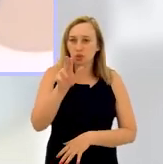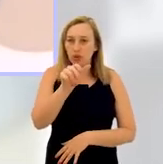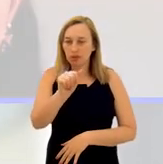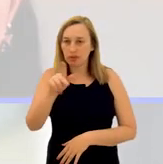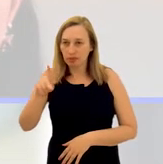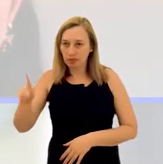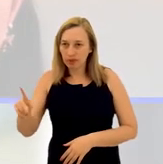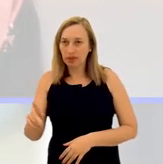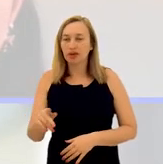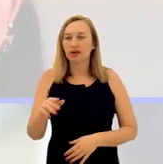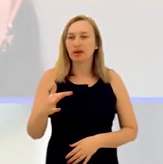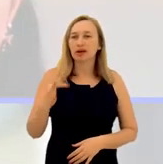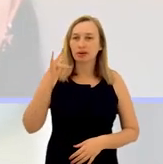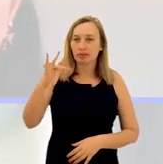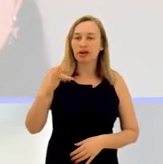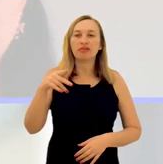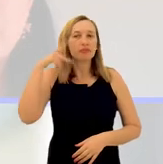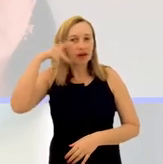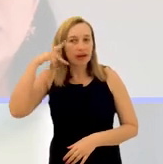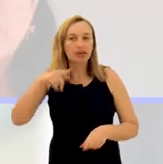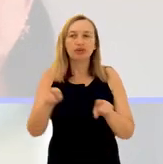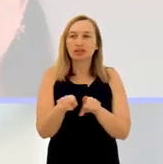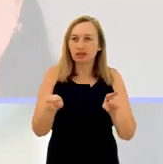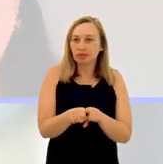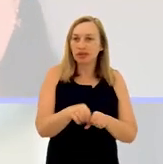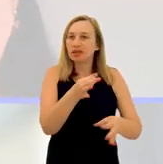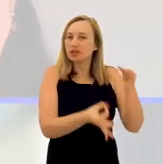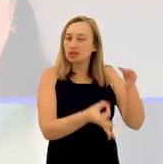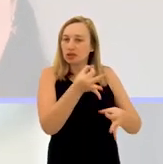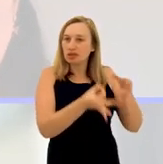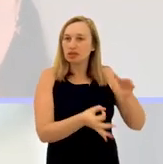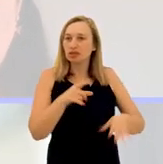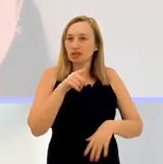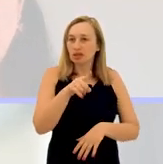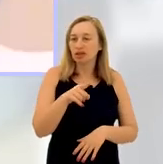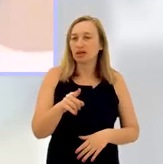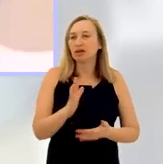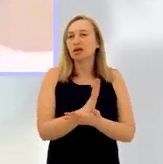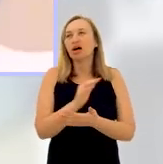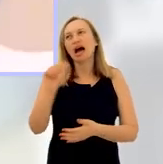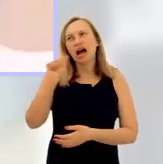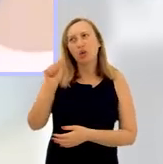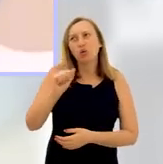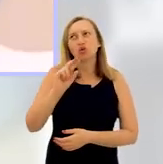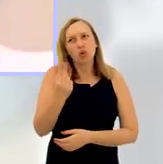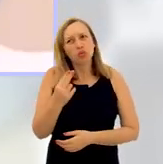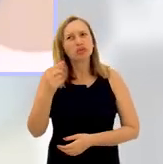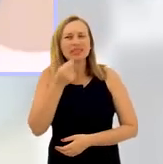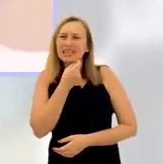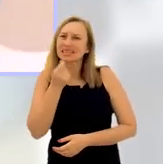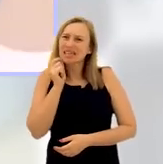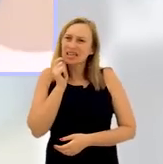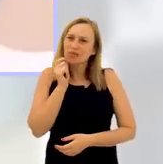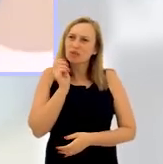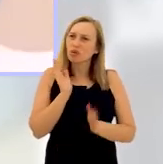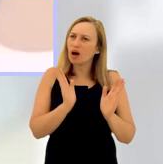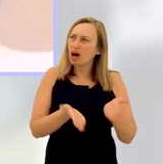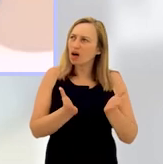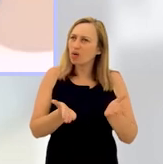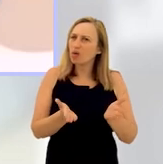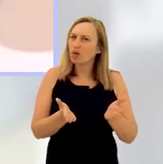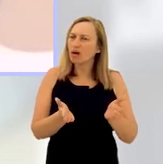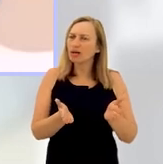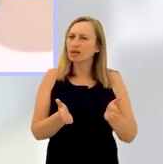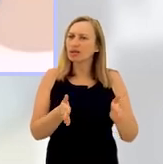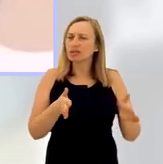do aplicativo. A gente vai em breve implantar na Paraíba também, pelo Tribunal de Justiça da Paraíba, talvez em agosto ou setembro, especialmente